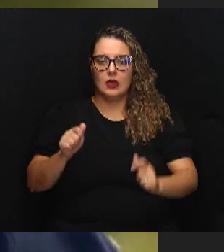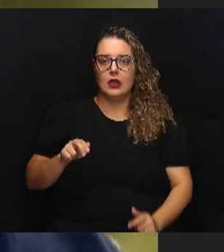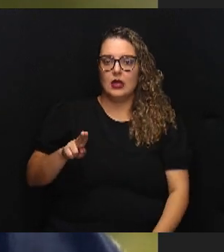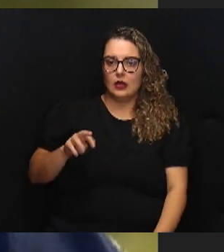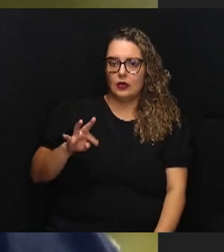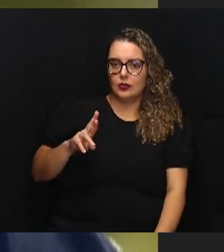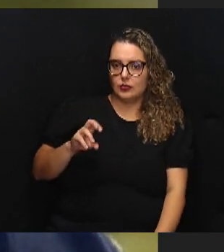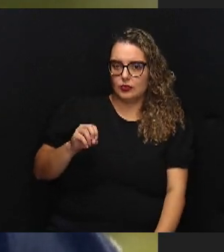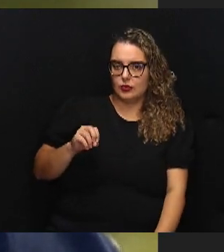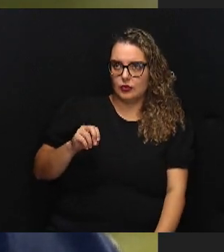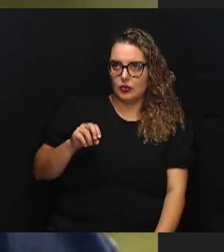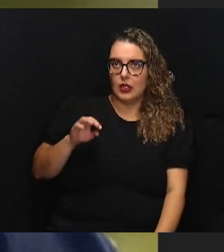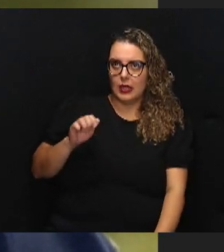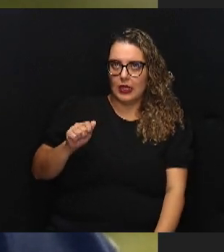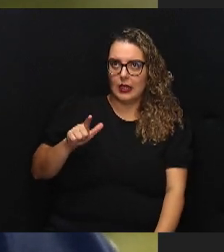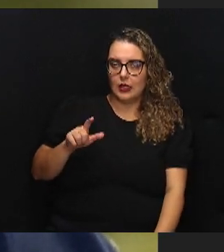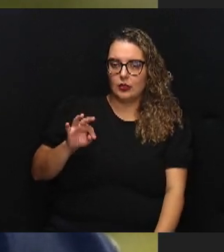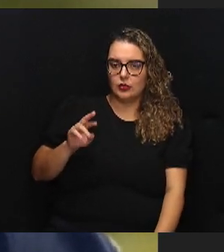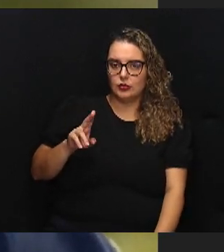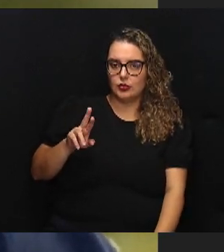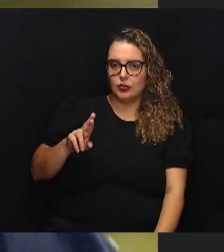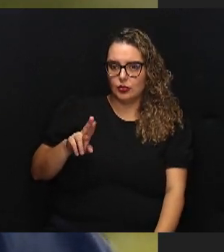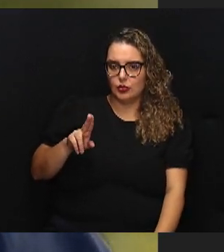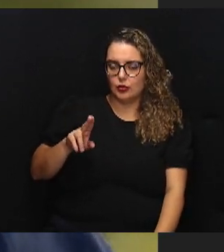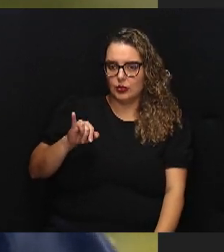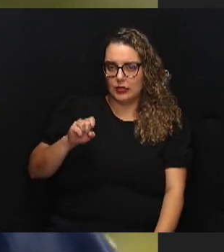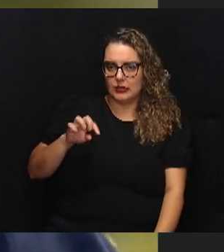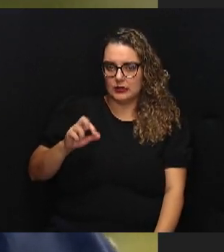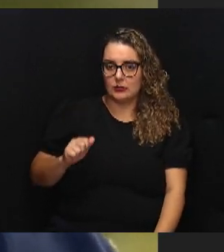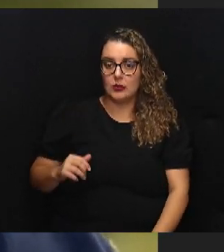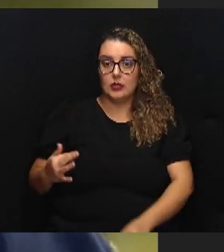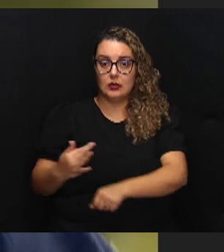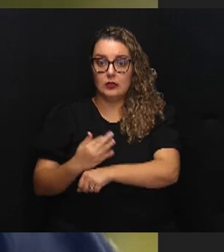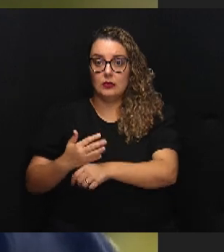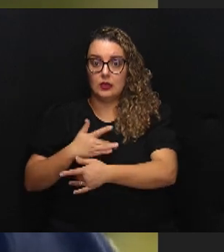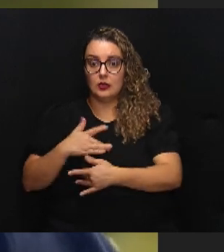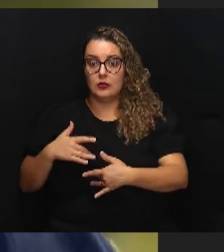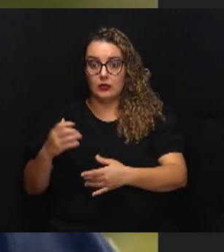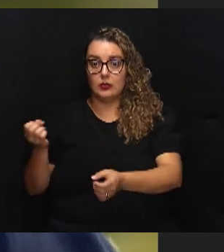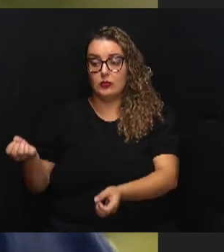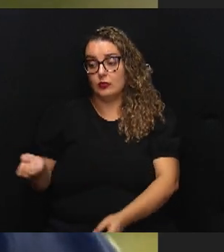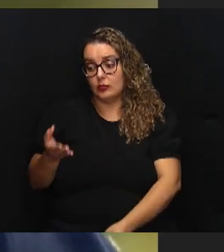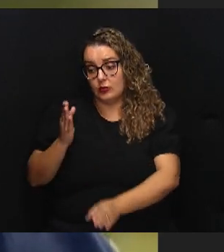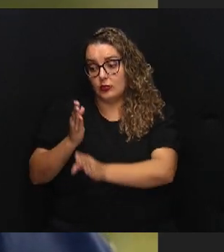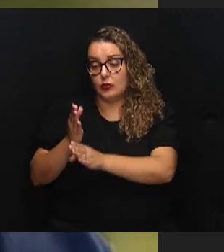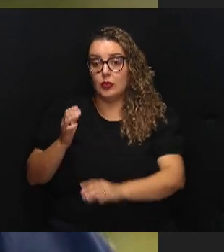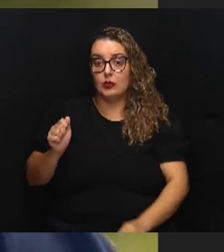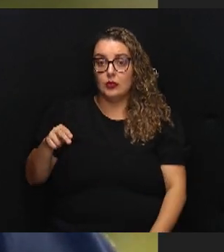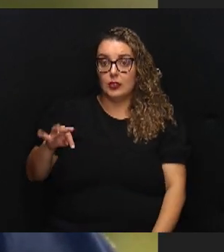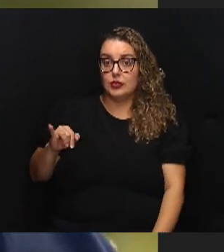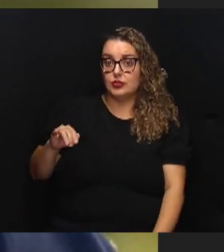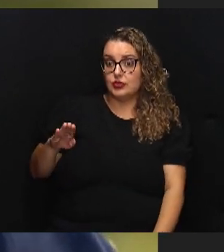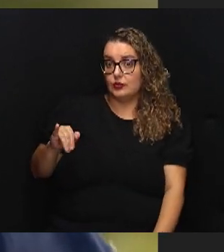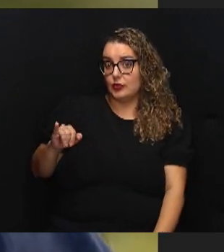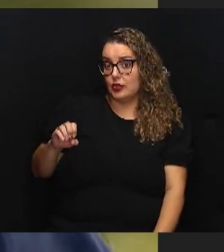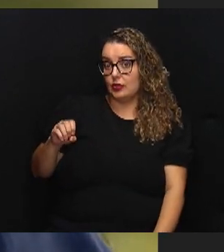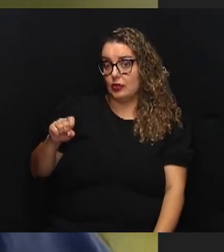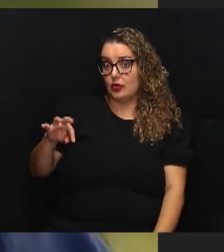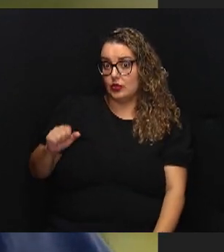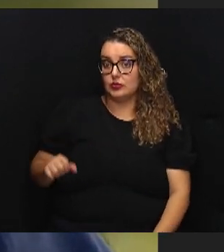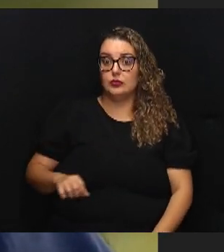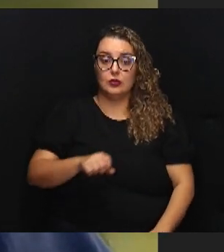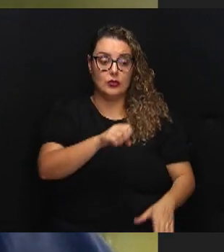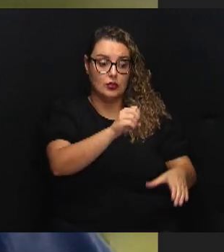porque o mesmo dado pode ser explorado para a área de saúde, para encontrar um novo antibiótico, para a área de agricultura, para um gene de resistência